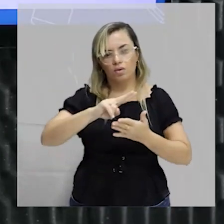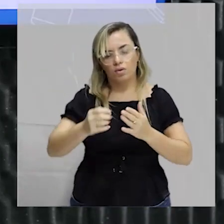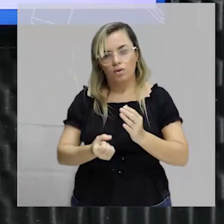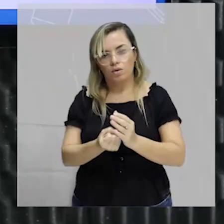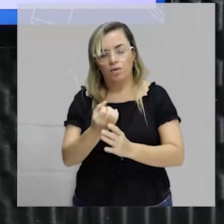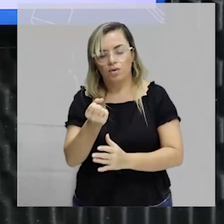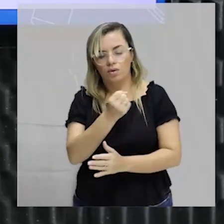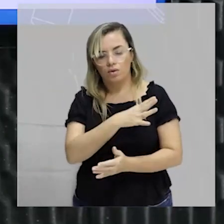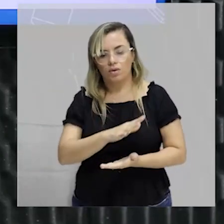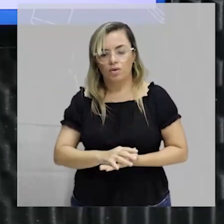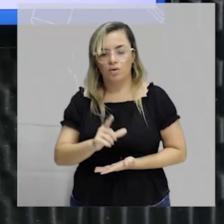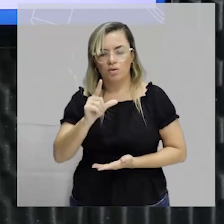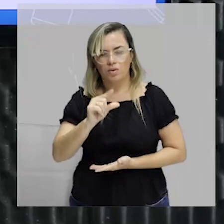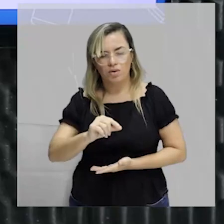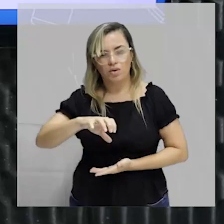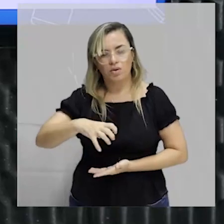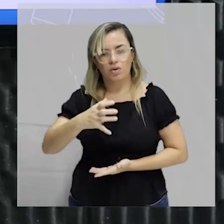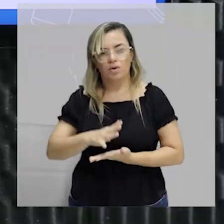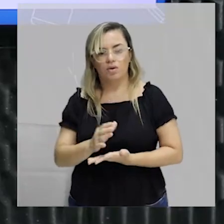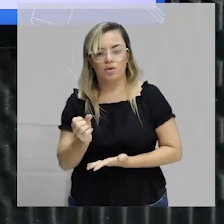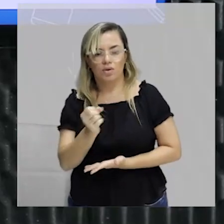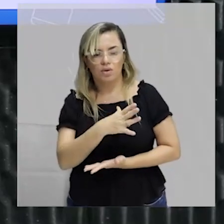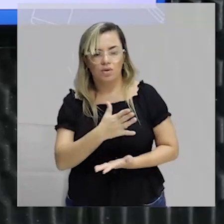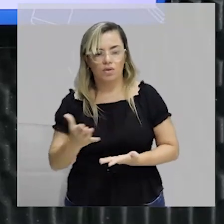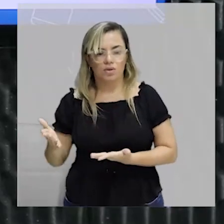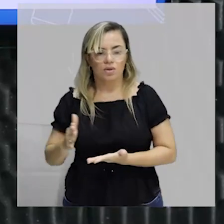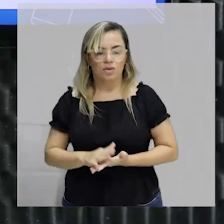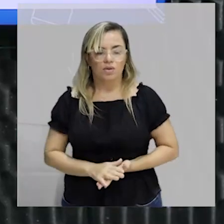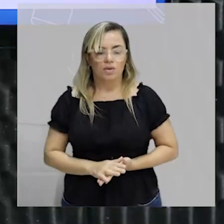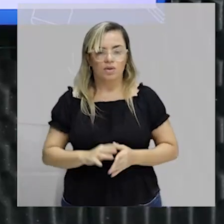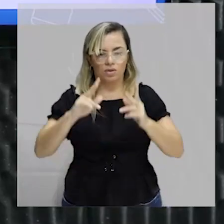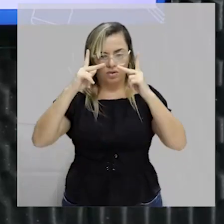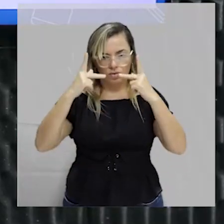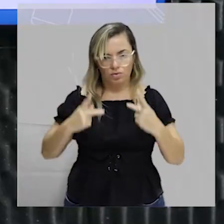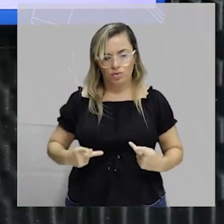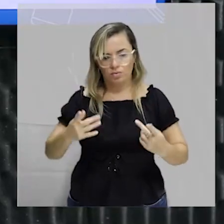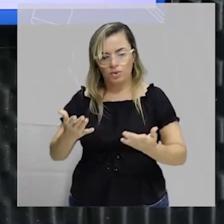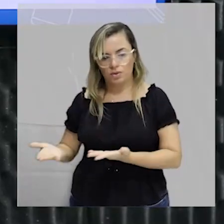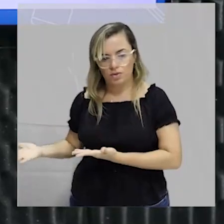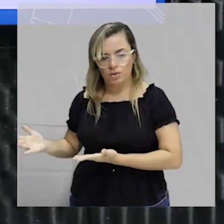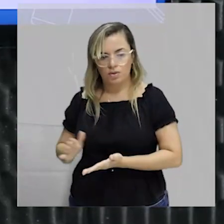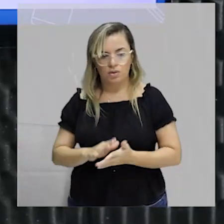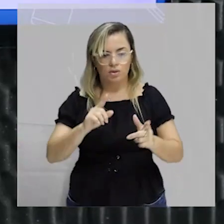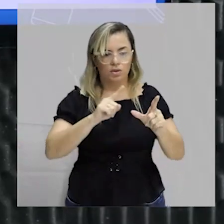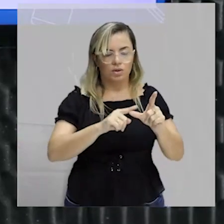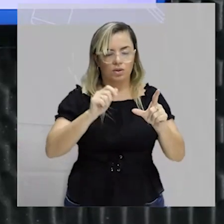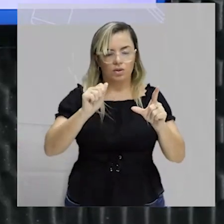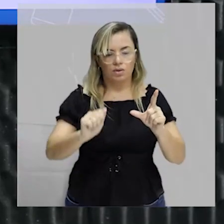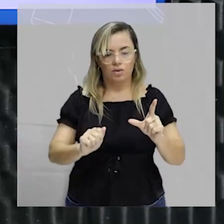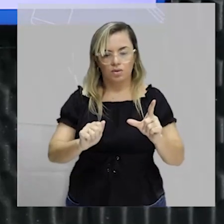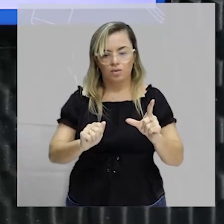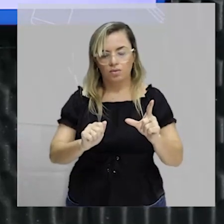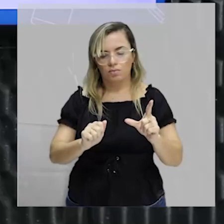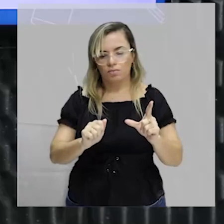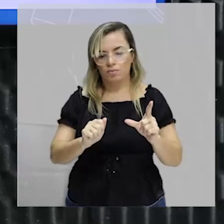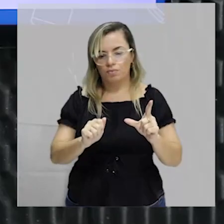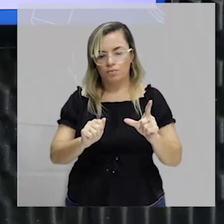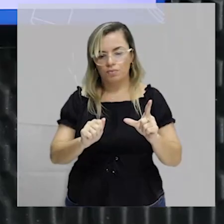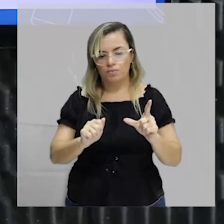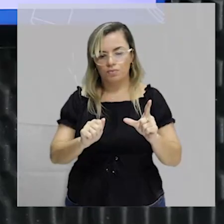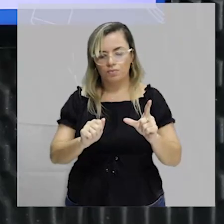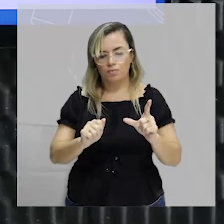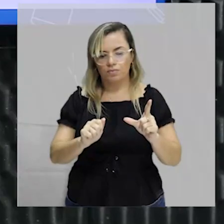ela tem pouca chance de ocorrer numa espécie do Homo sapiens, tá? Letra A. A ciência moderna tem eliminado as